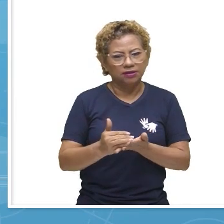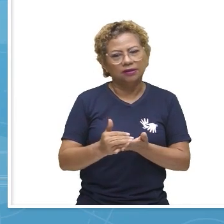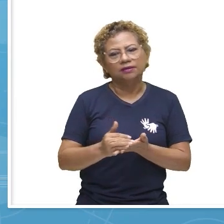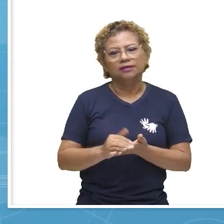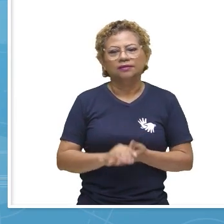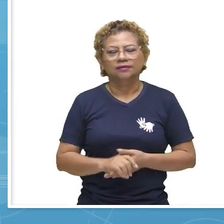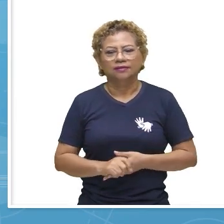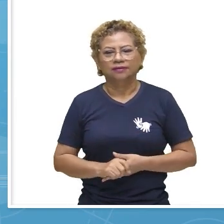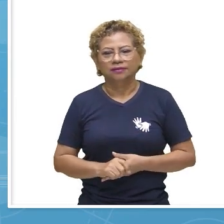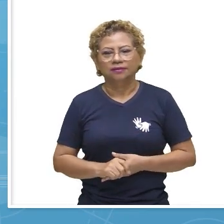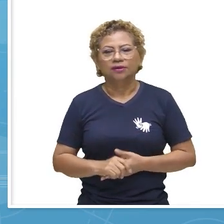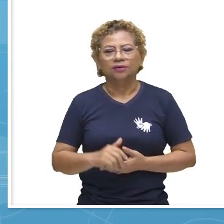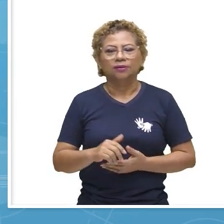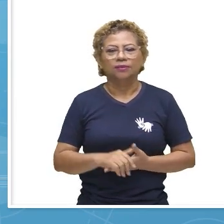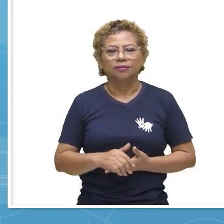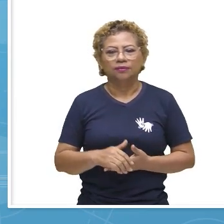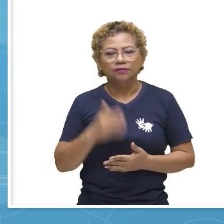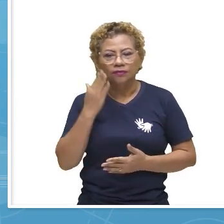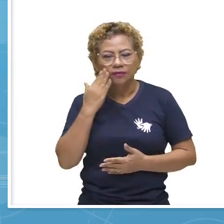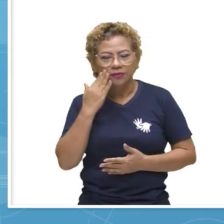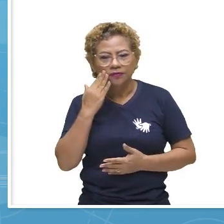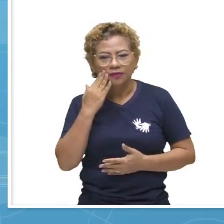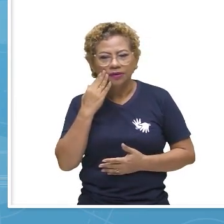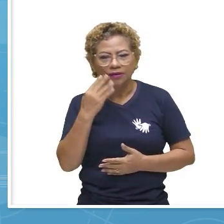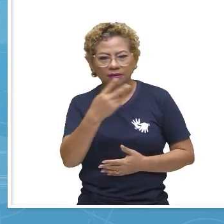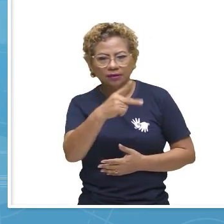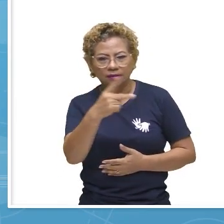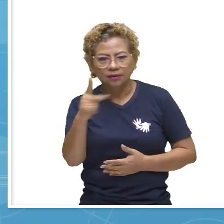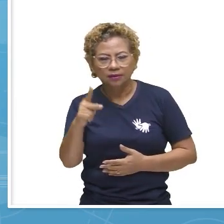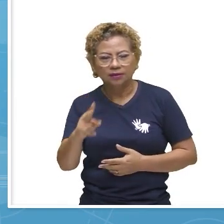lendo as respostas.